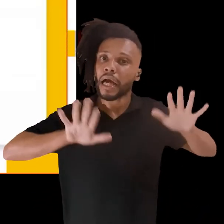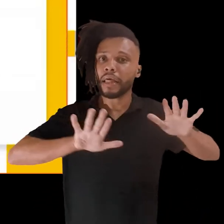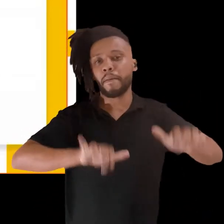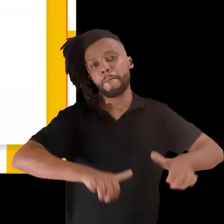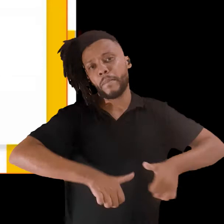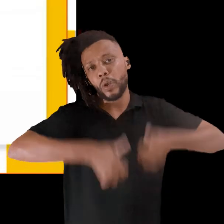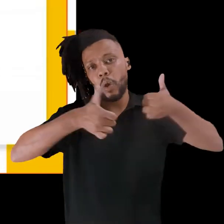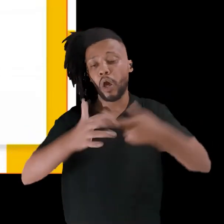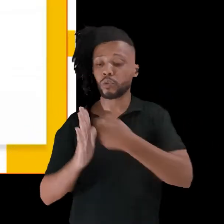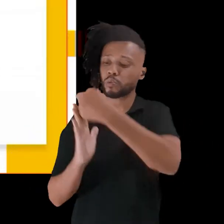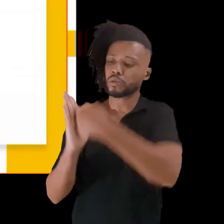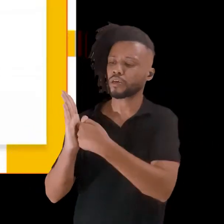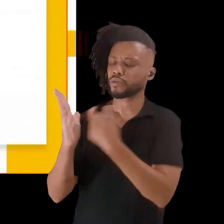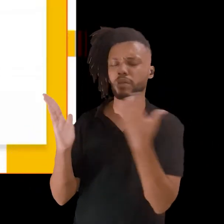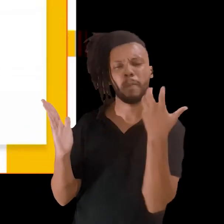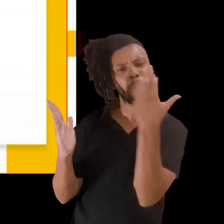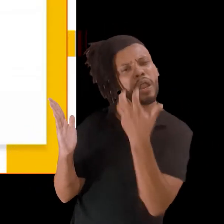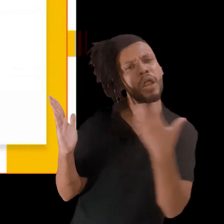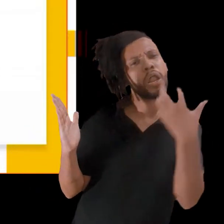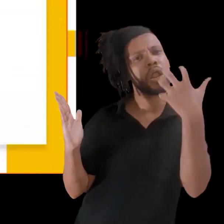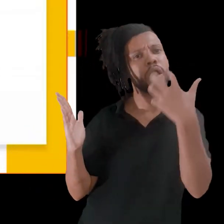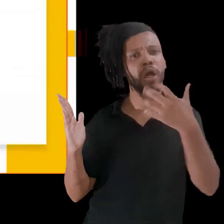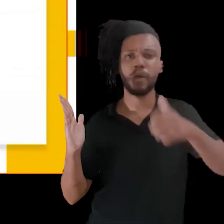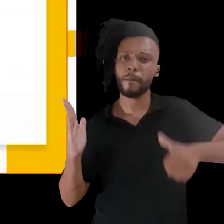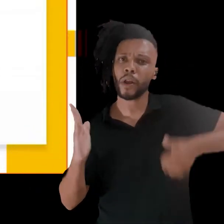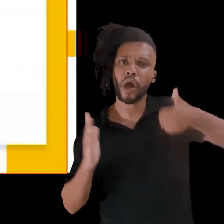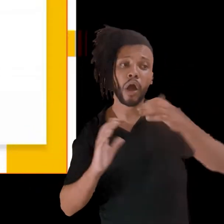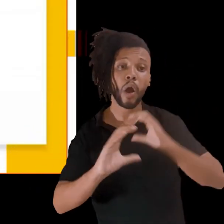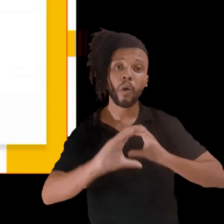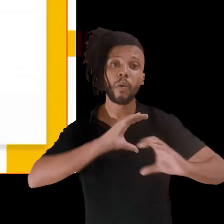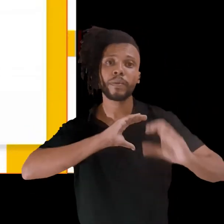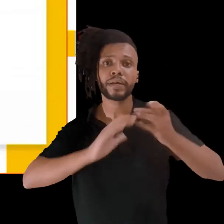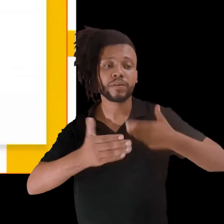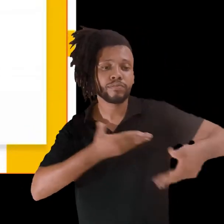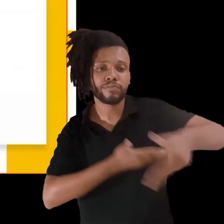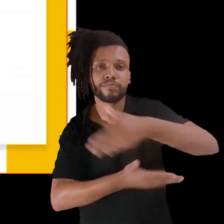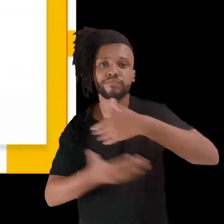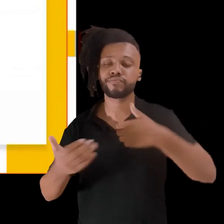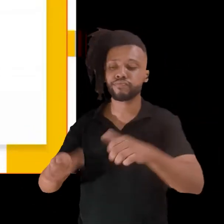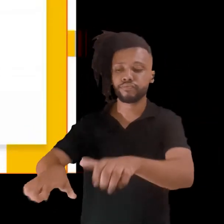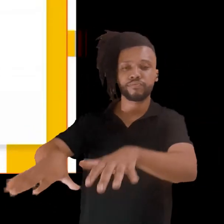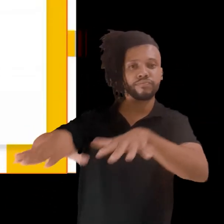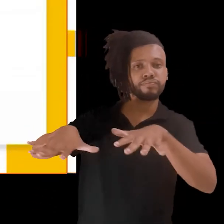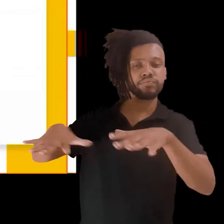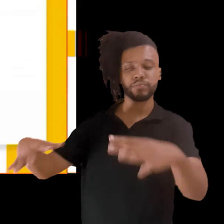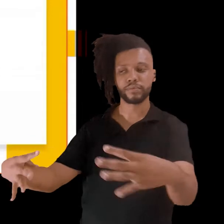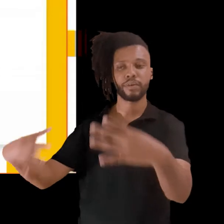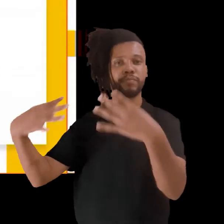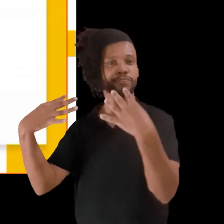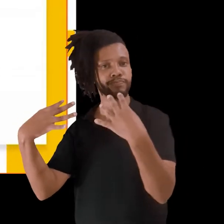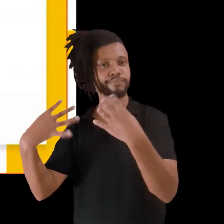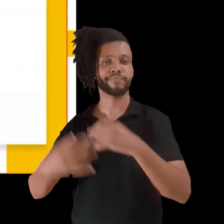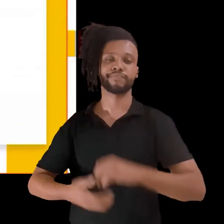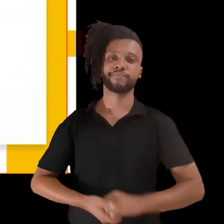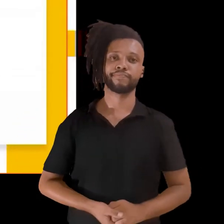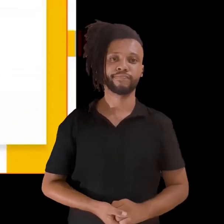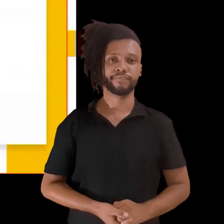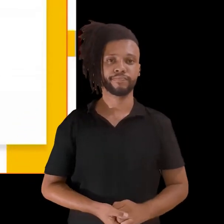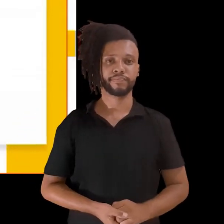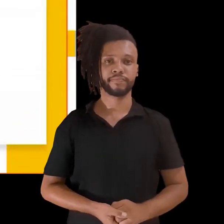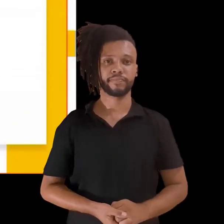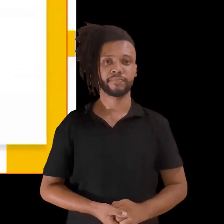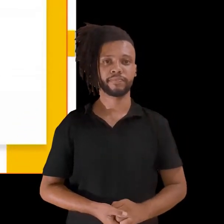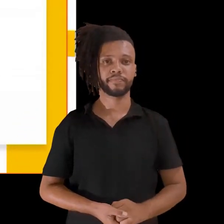cantado, uma maior compreensão e uma melhor comunicação com quem estiver assistindo, a nossa